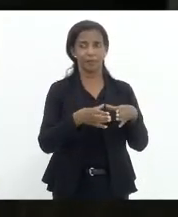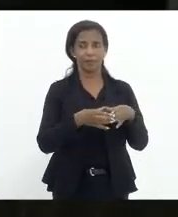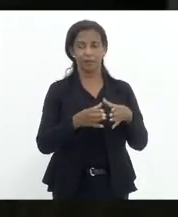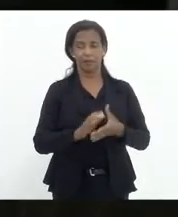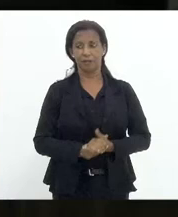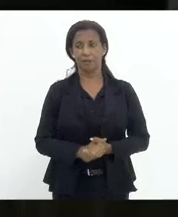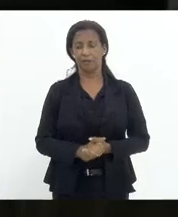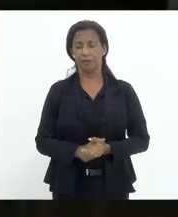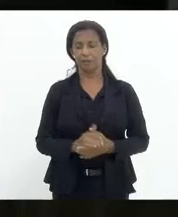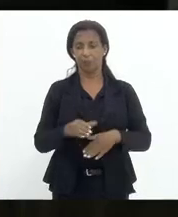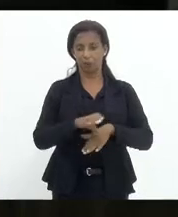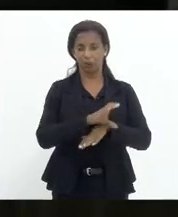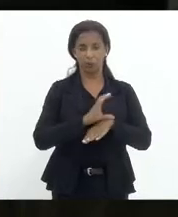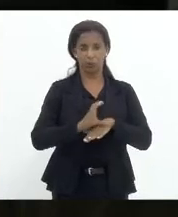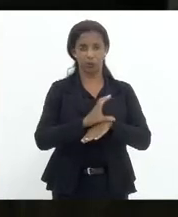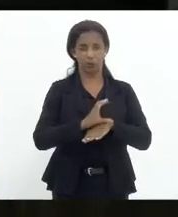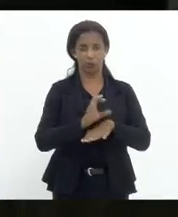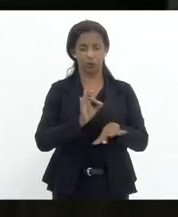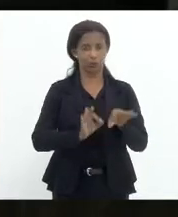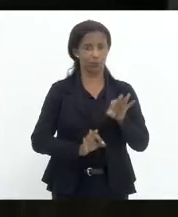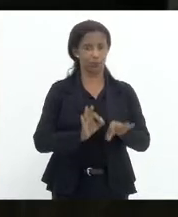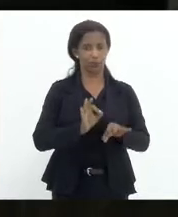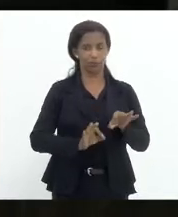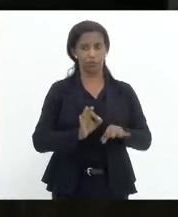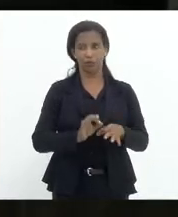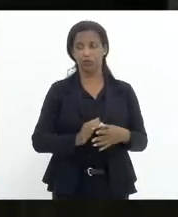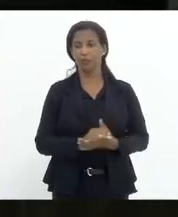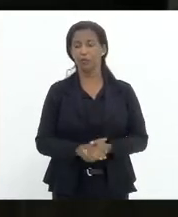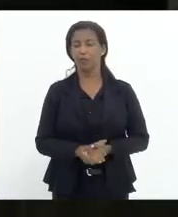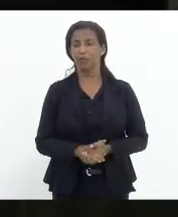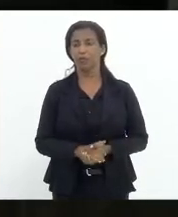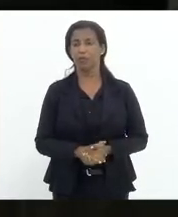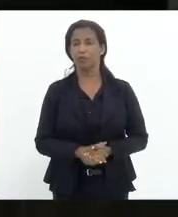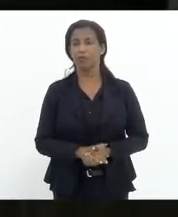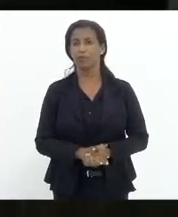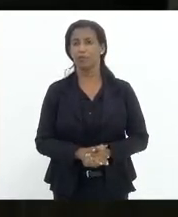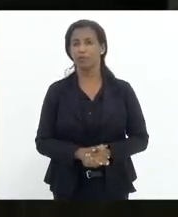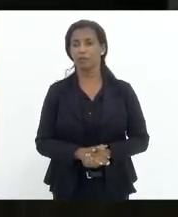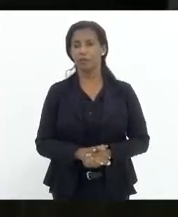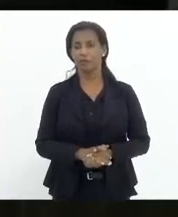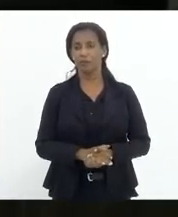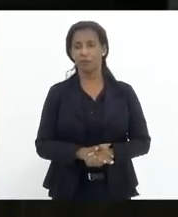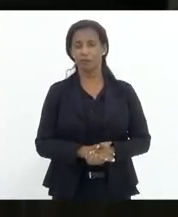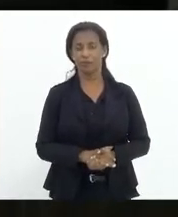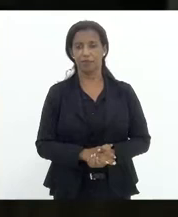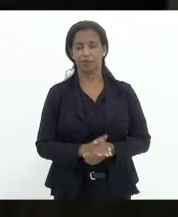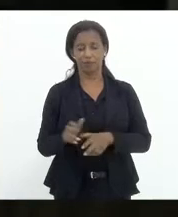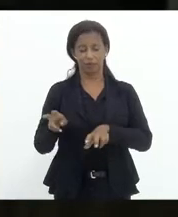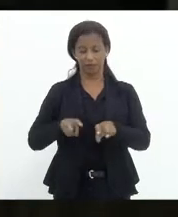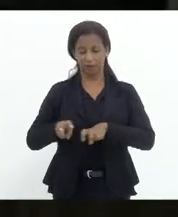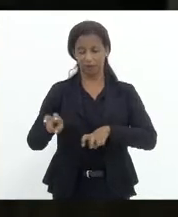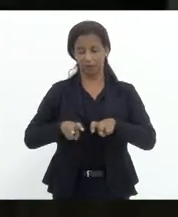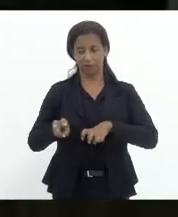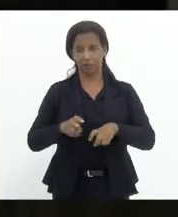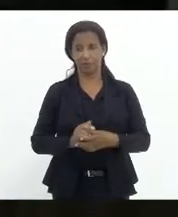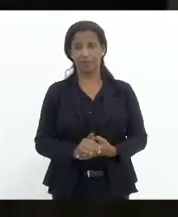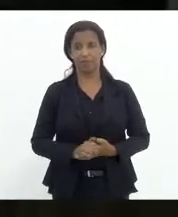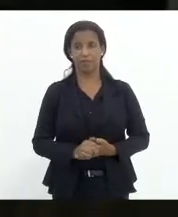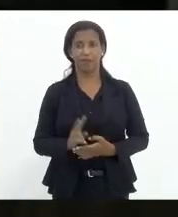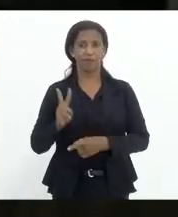comissões de constituição e justiça e como é que eu de transporte